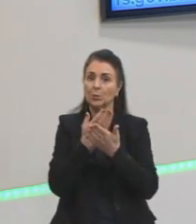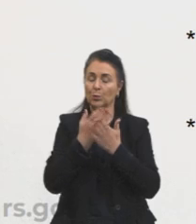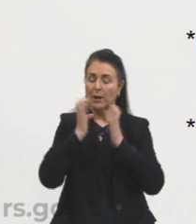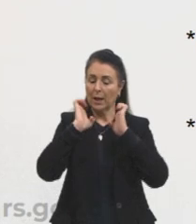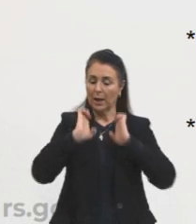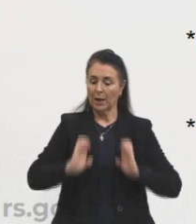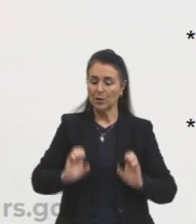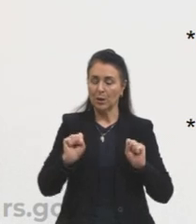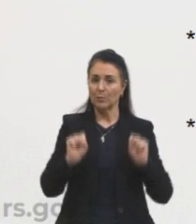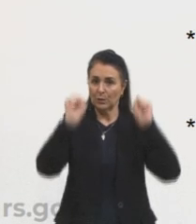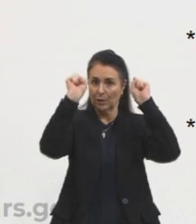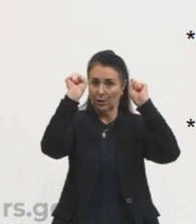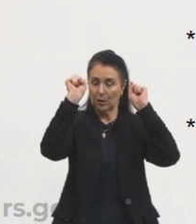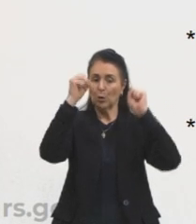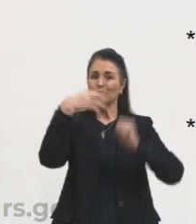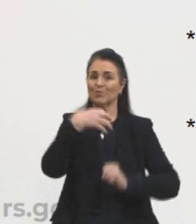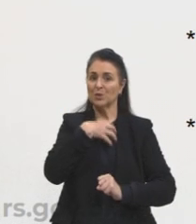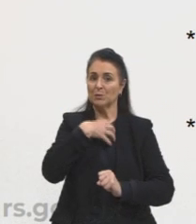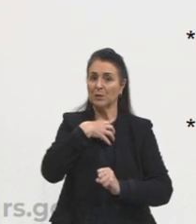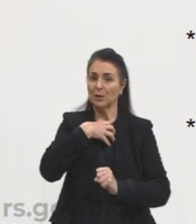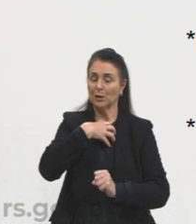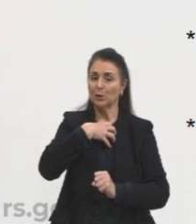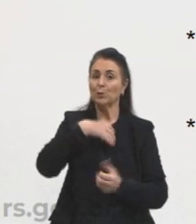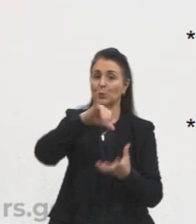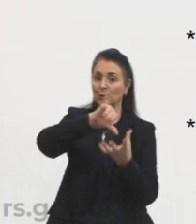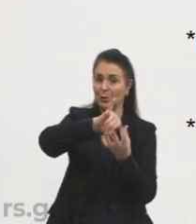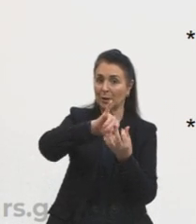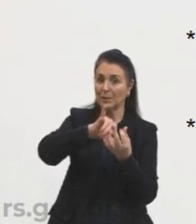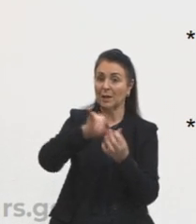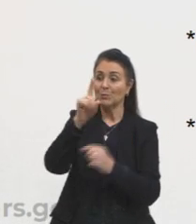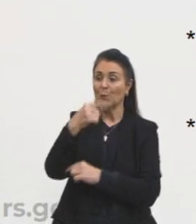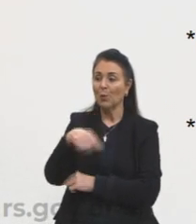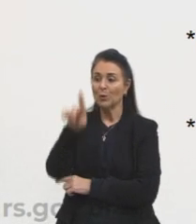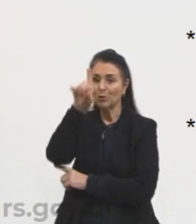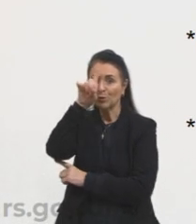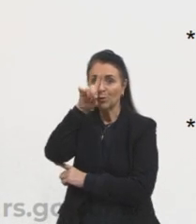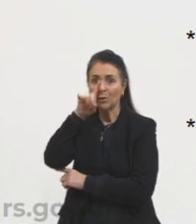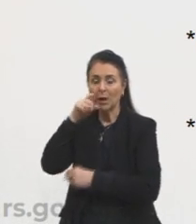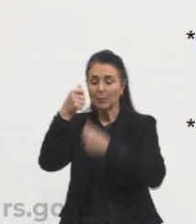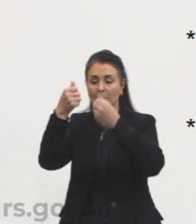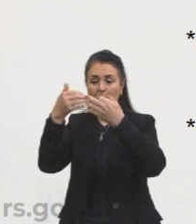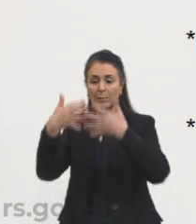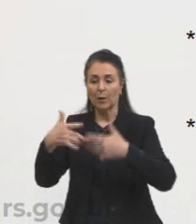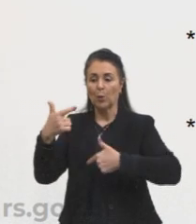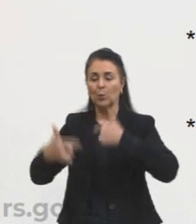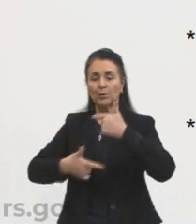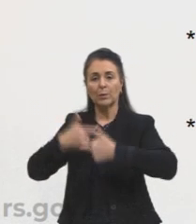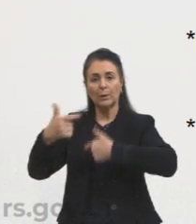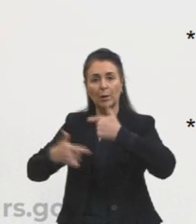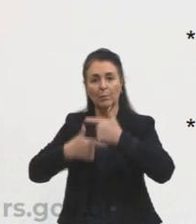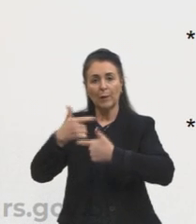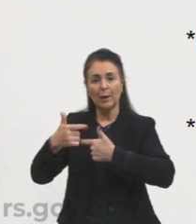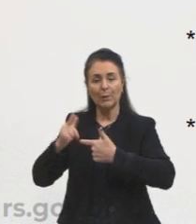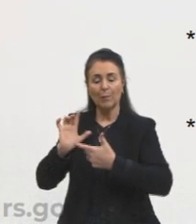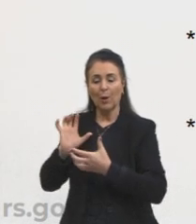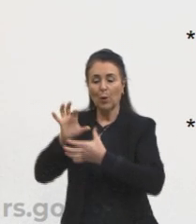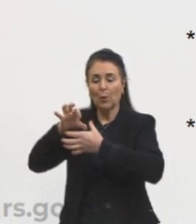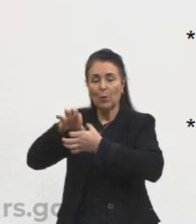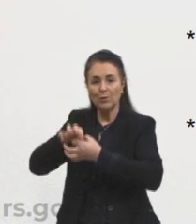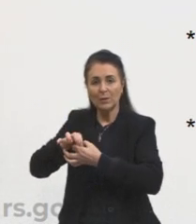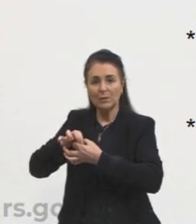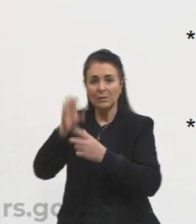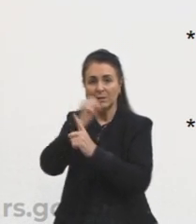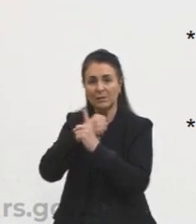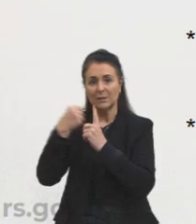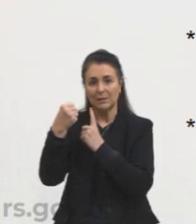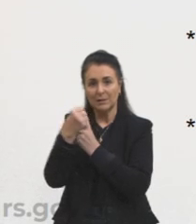Ética Protestante eo Espírito do Capitalismo E nosso amigo Durkheim vai se debruçar sobre o trabalho com uma uma forma